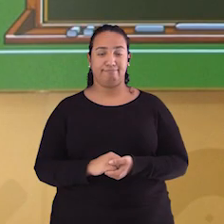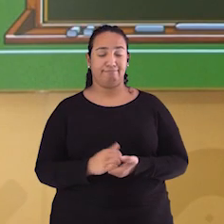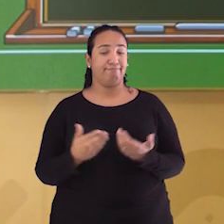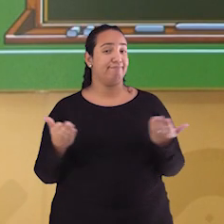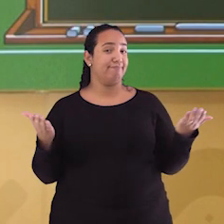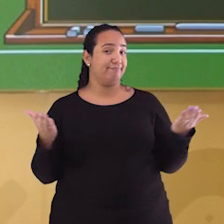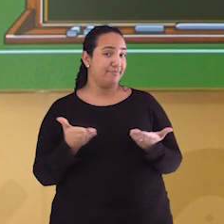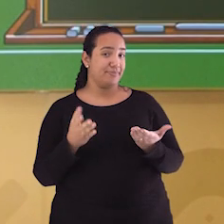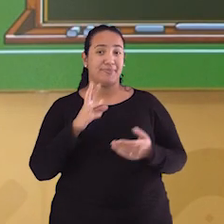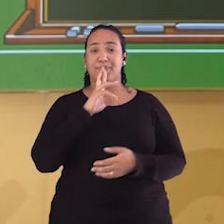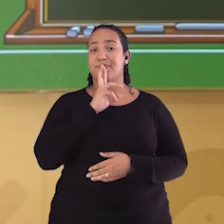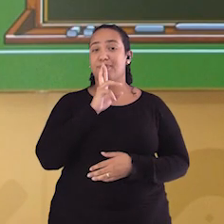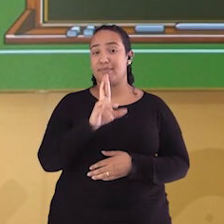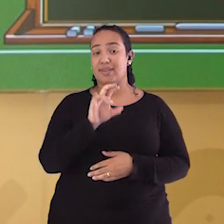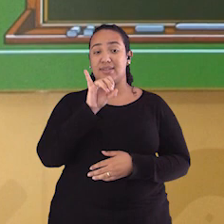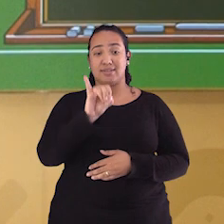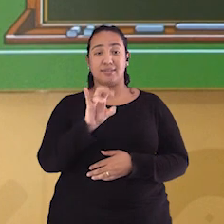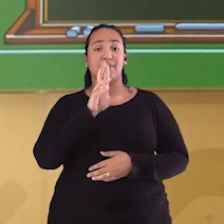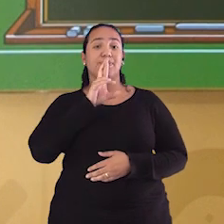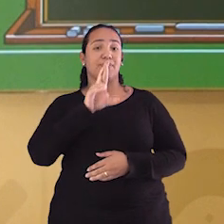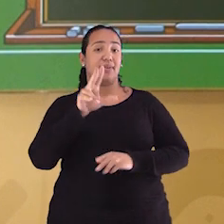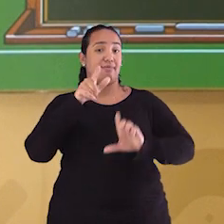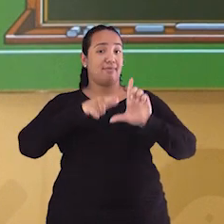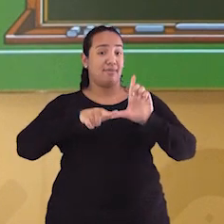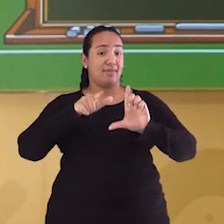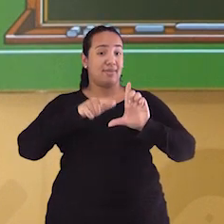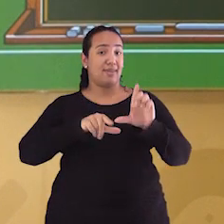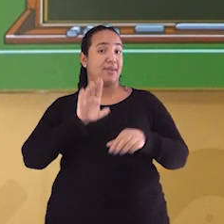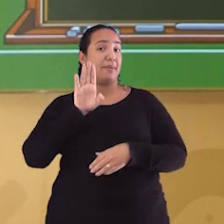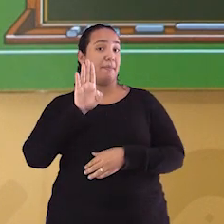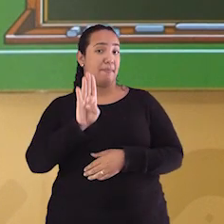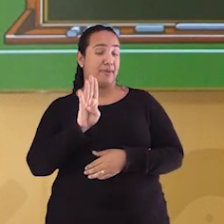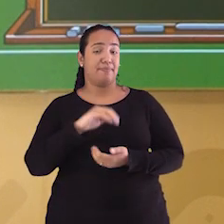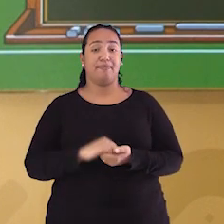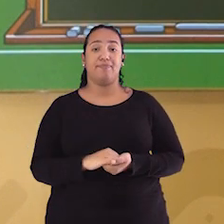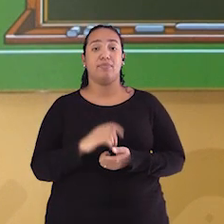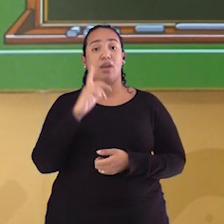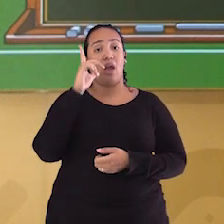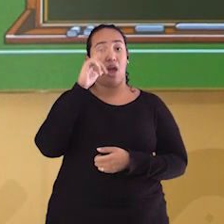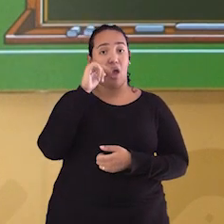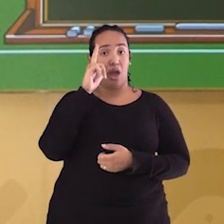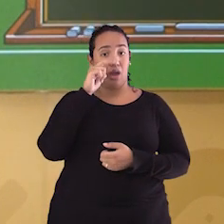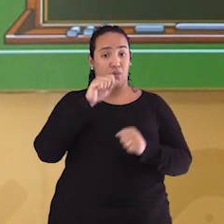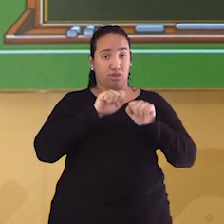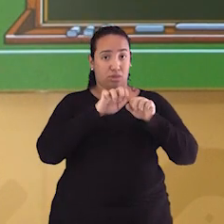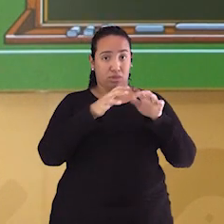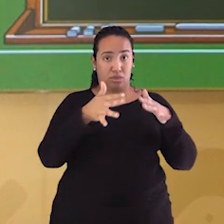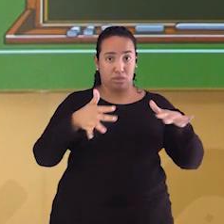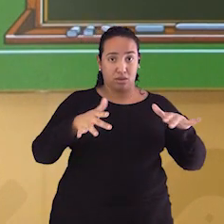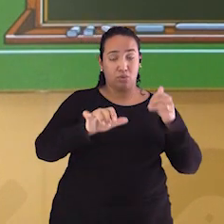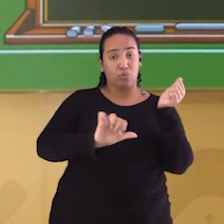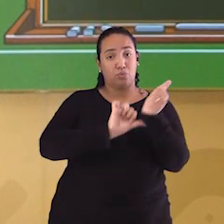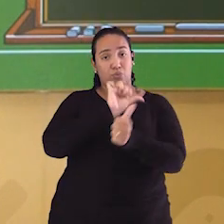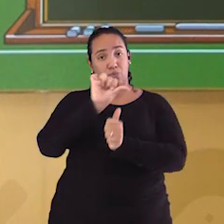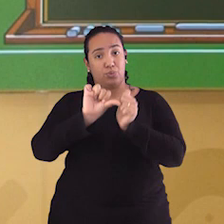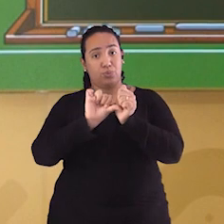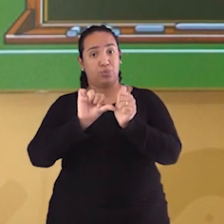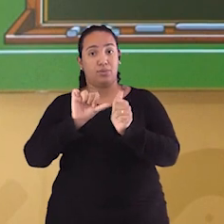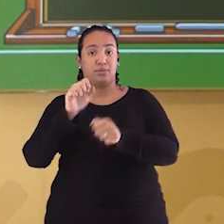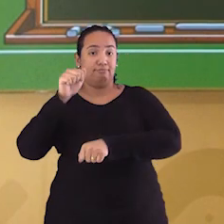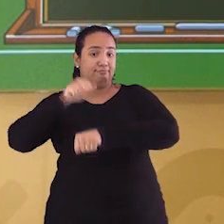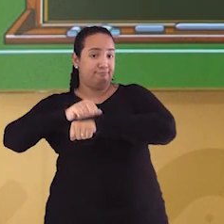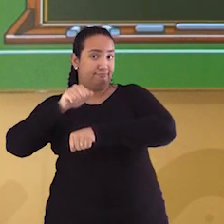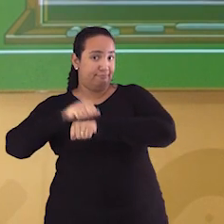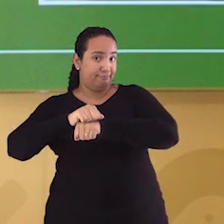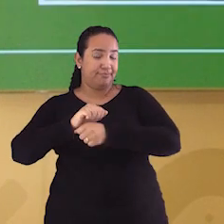Vamos para a correção. Acertou quem respondeu a letra B. A água ela passa do líquido para o sólido.